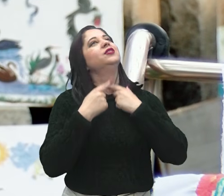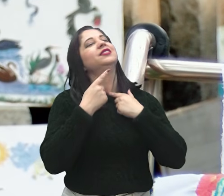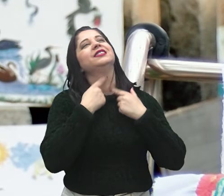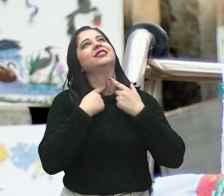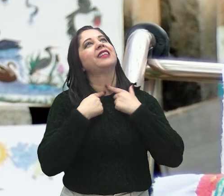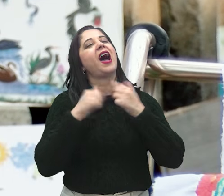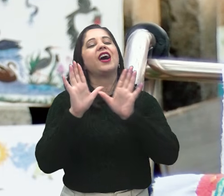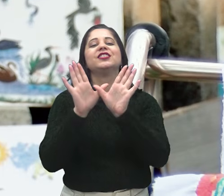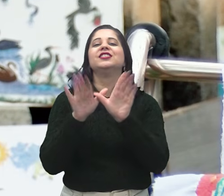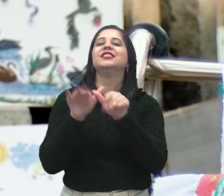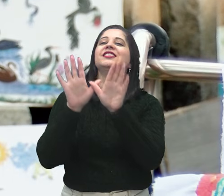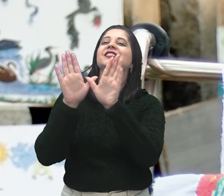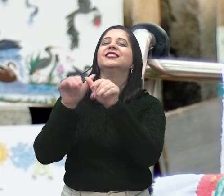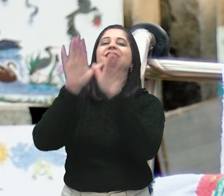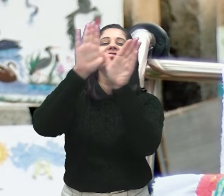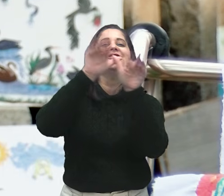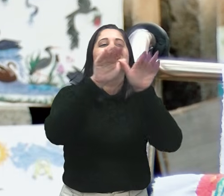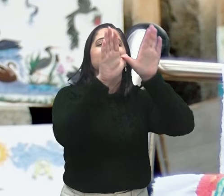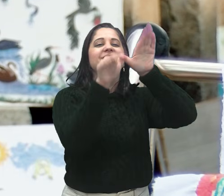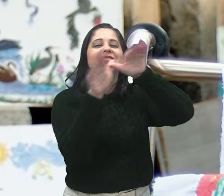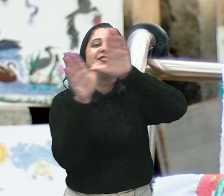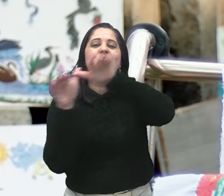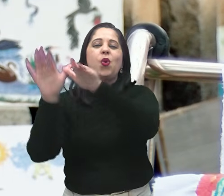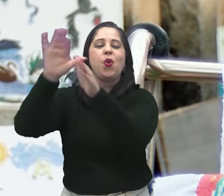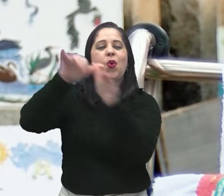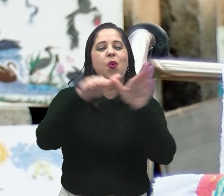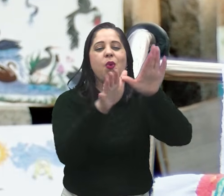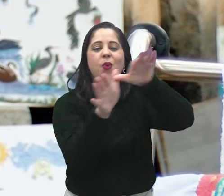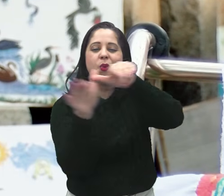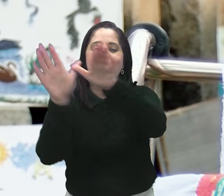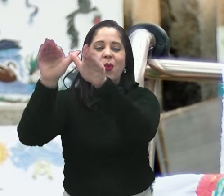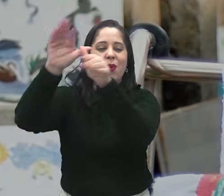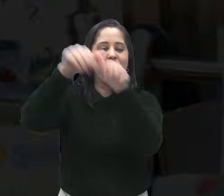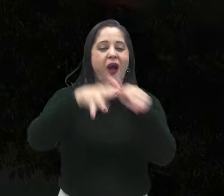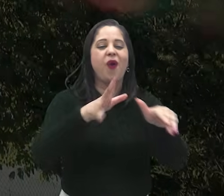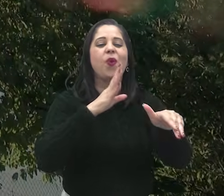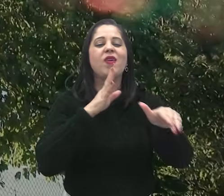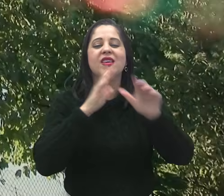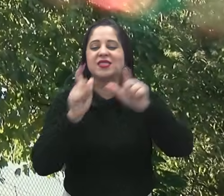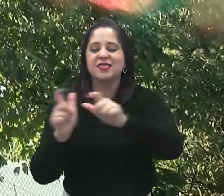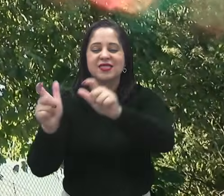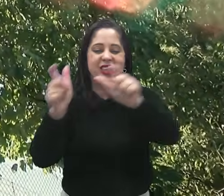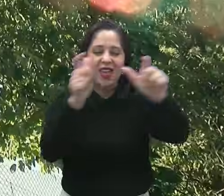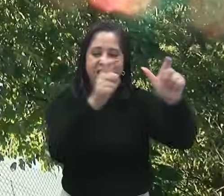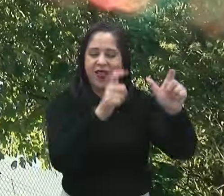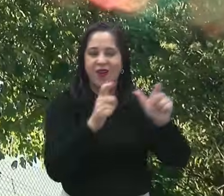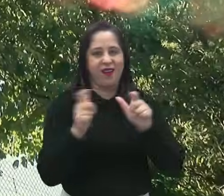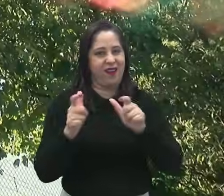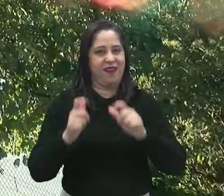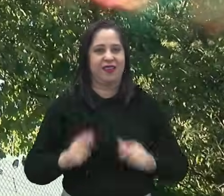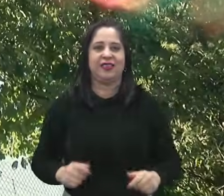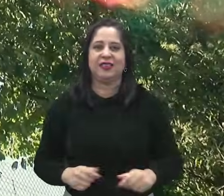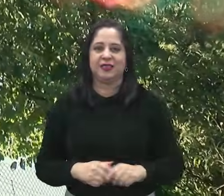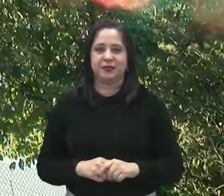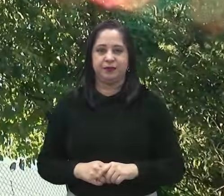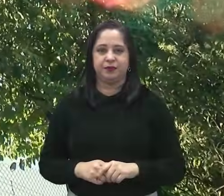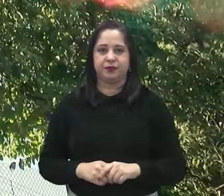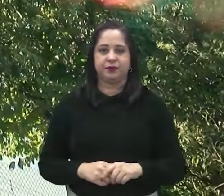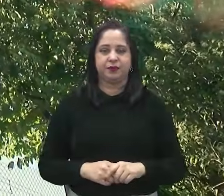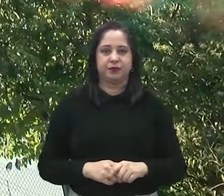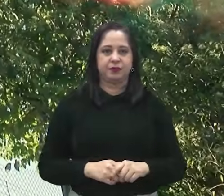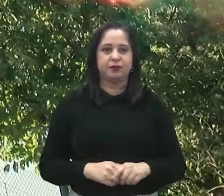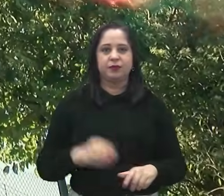e conhecer os lugares que eu não pude conhecer, né, na minha infância. A Célia Bila é uma moradora da